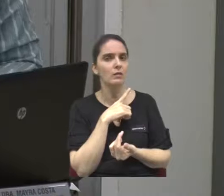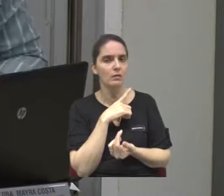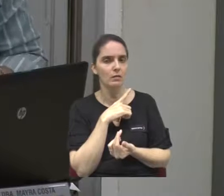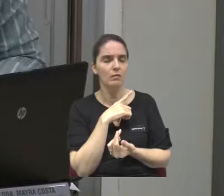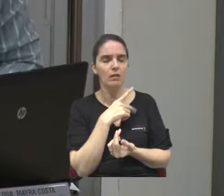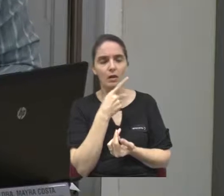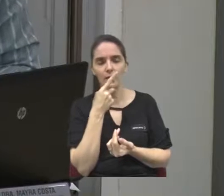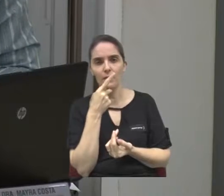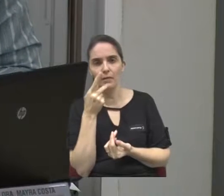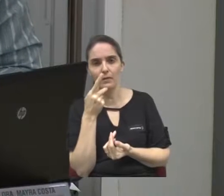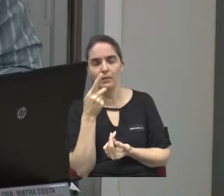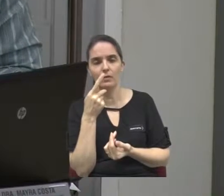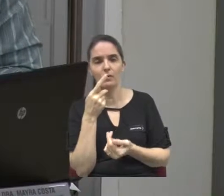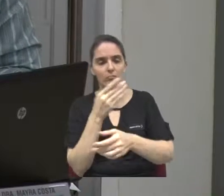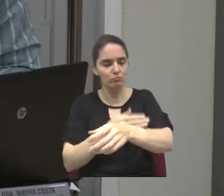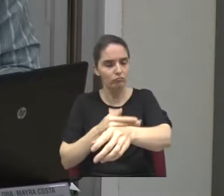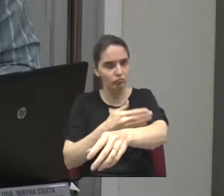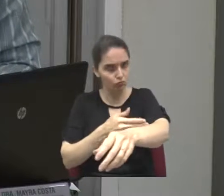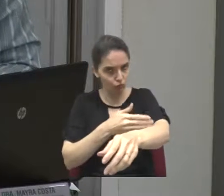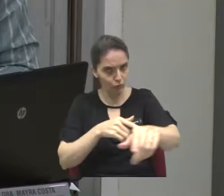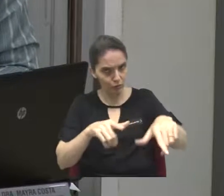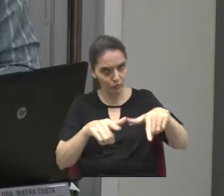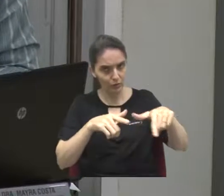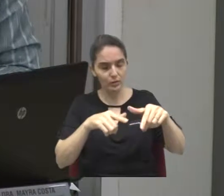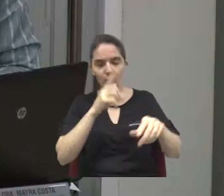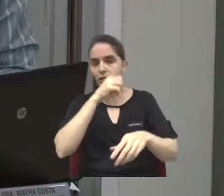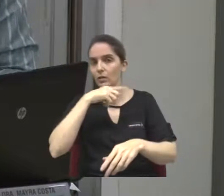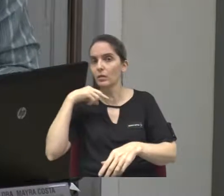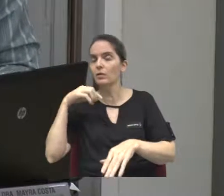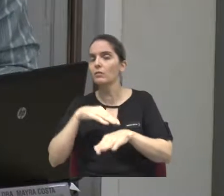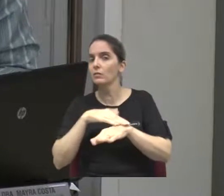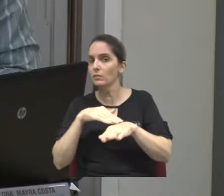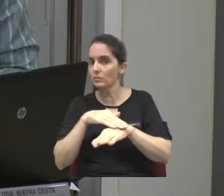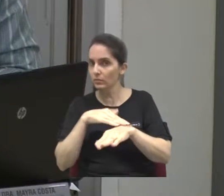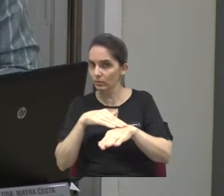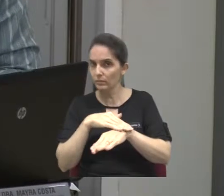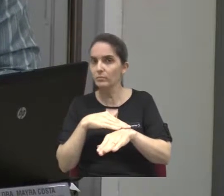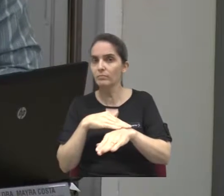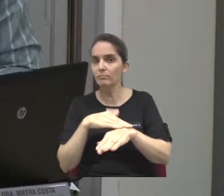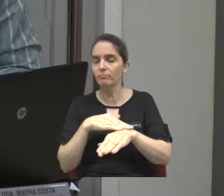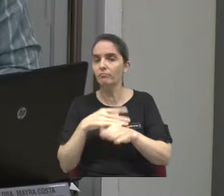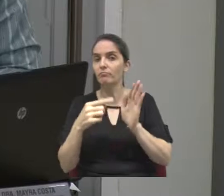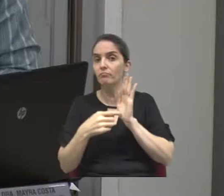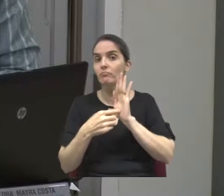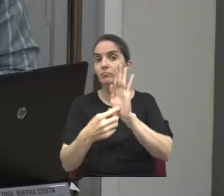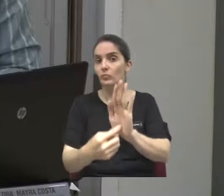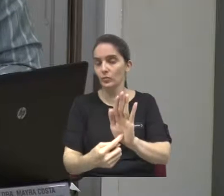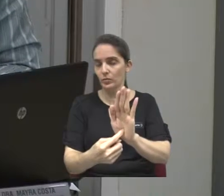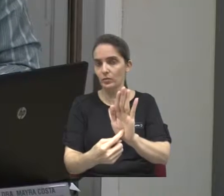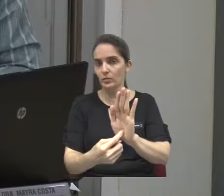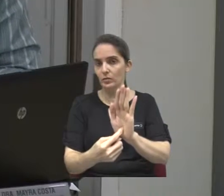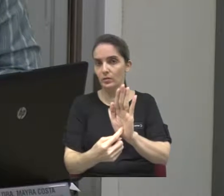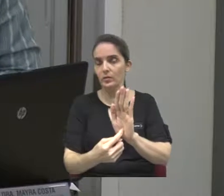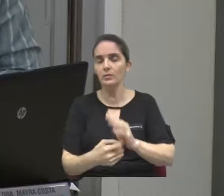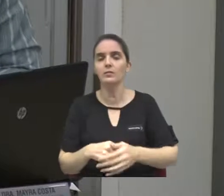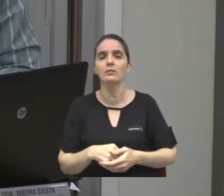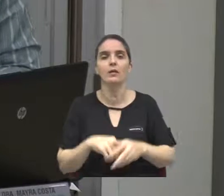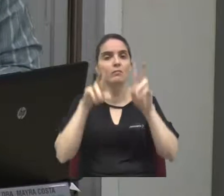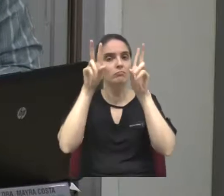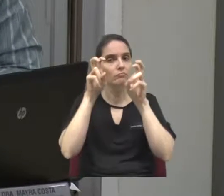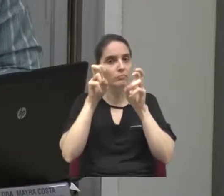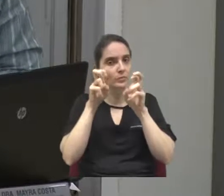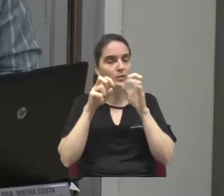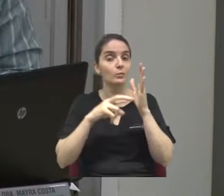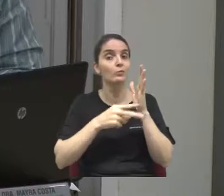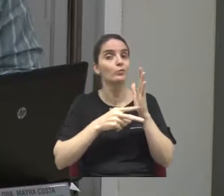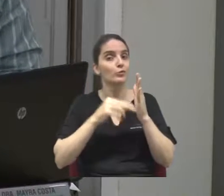trabalho, eu vinha falando, conversando, justamente em levar essa temática dentro dos sindicatos, pela questão